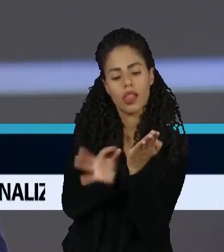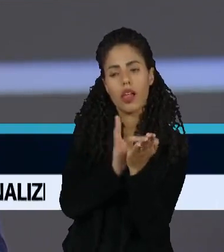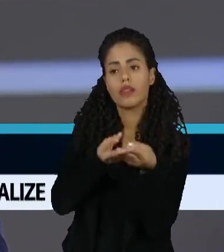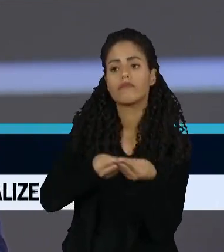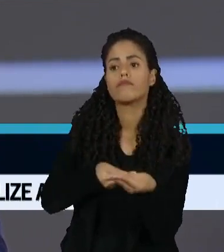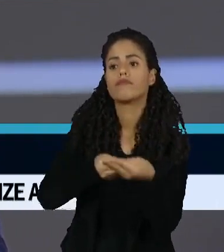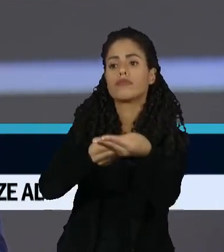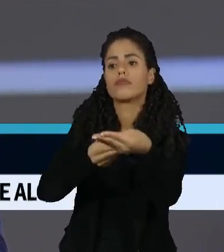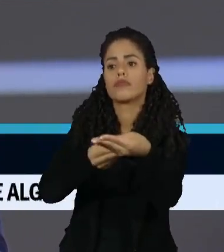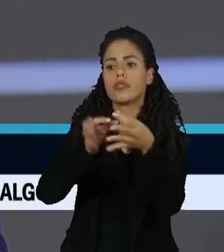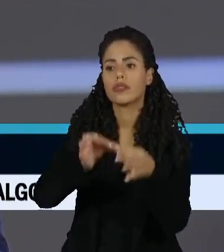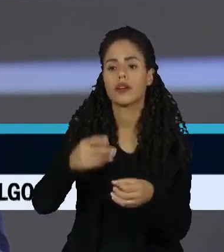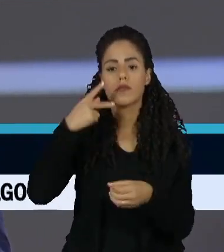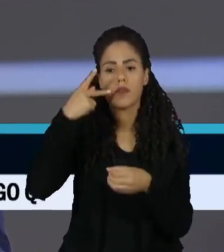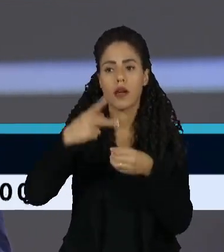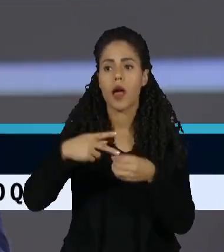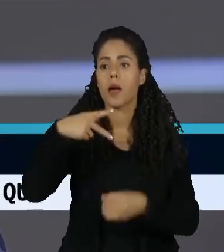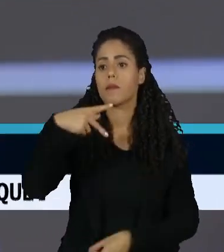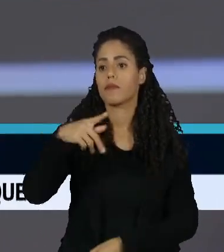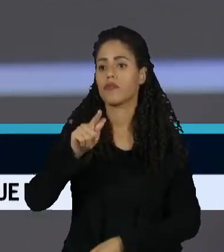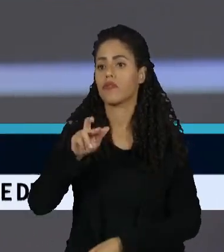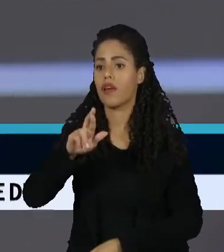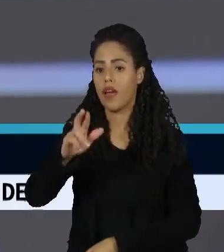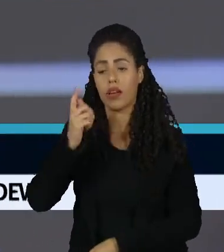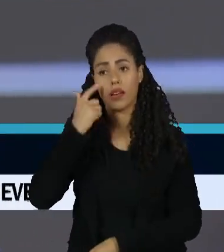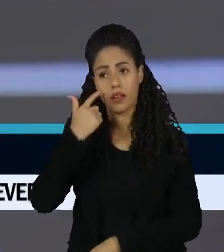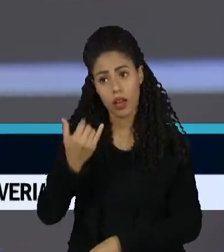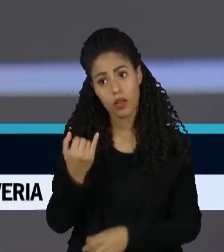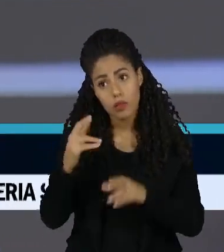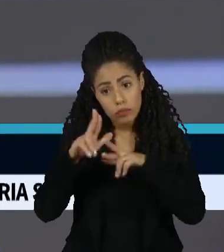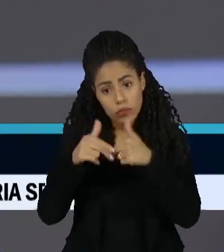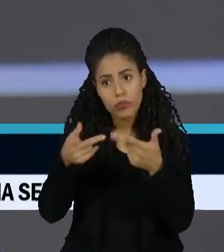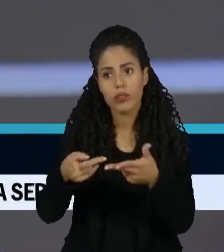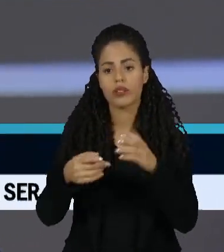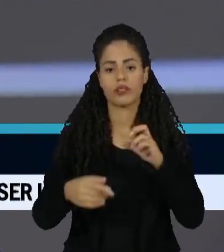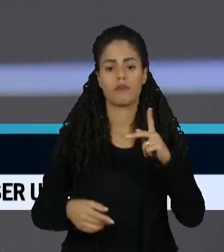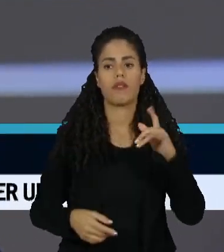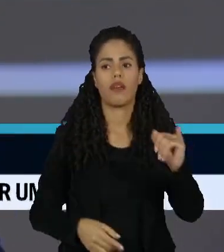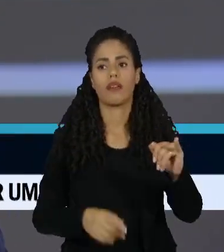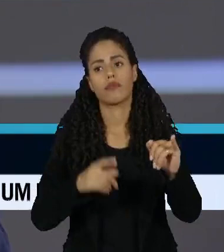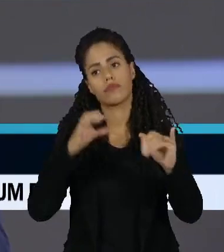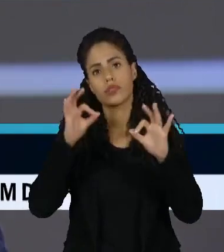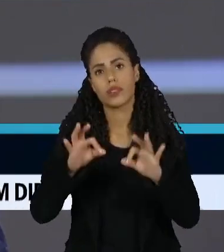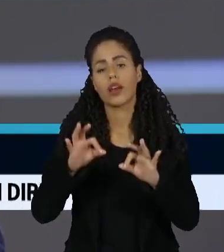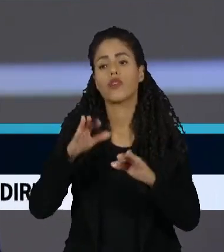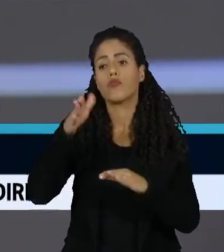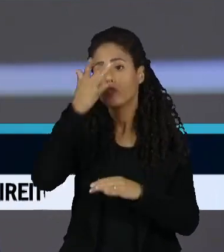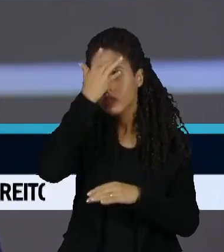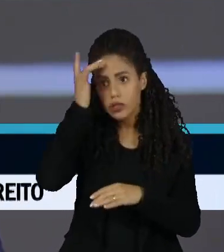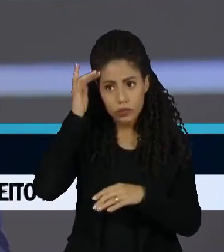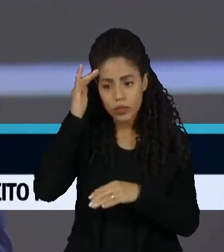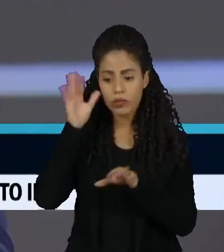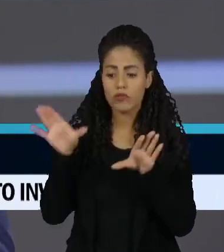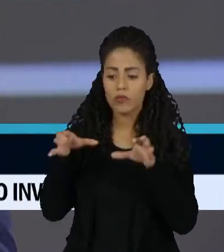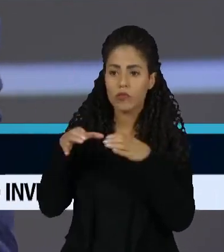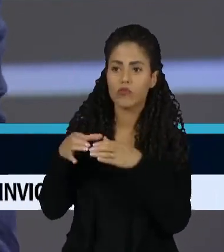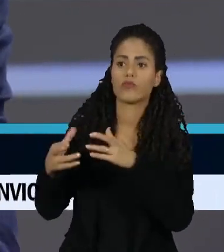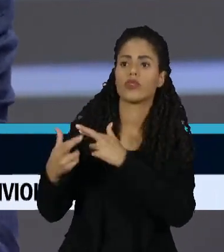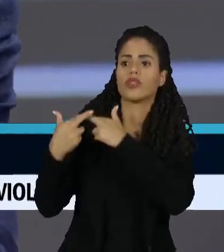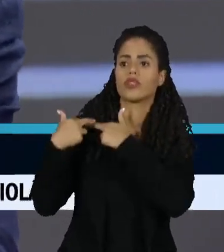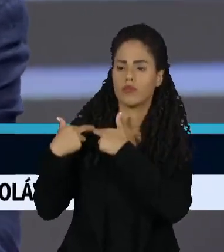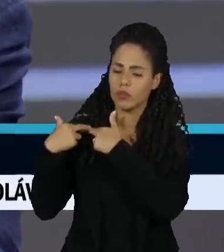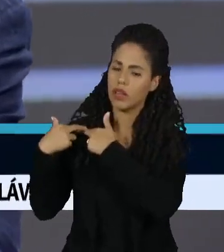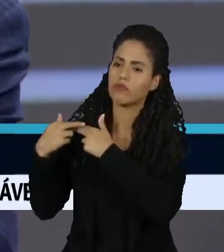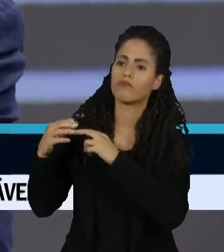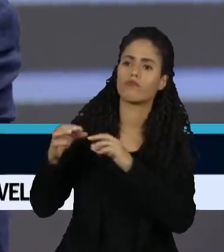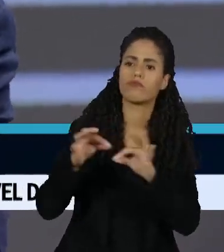à Procuradoria-Geral da República. O problema, portanto, não foi nem a CPI, nem o seu relatório, que solicitou o indiciamento